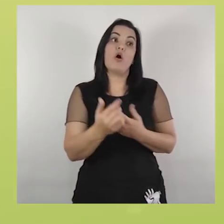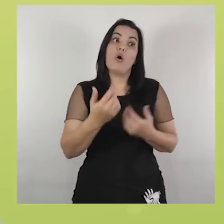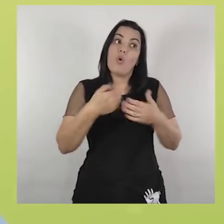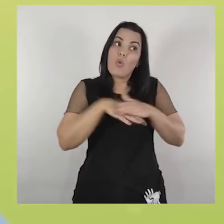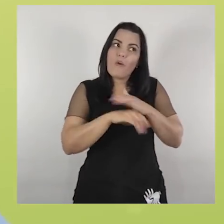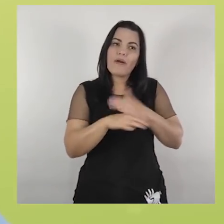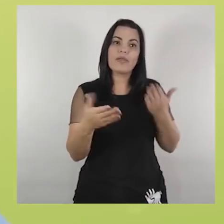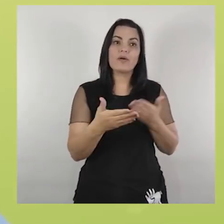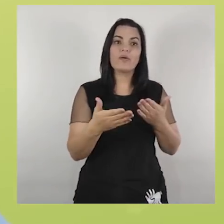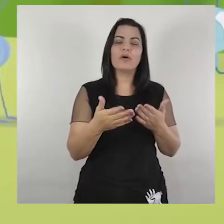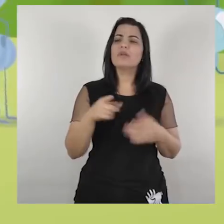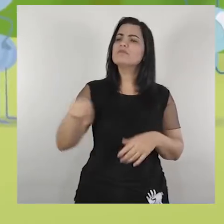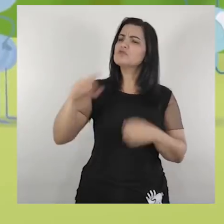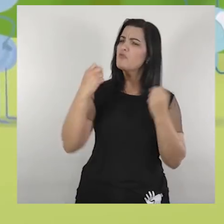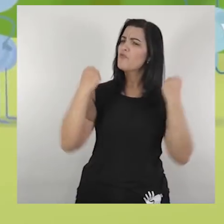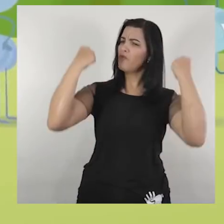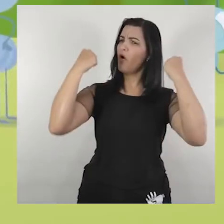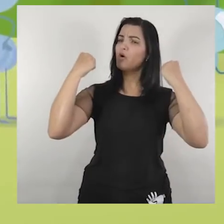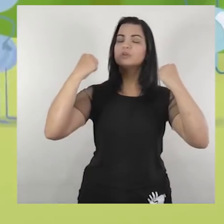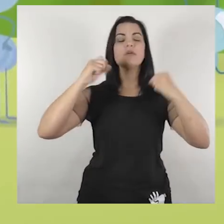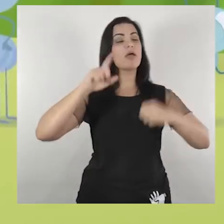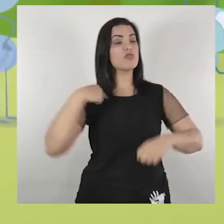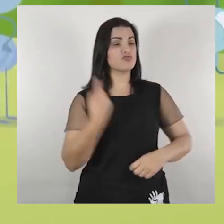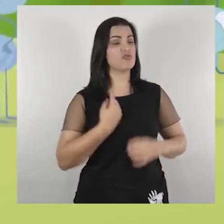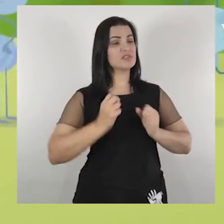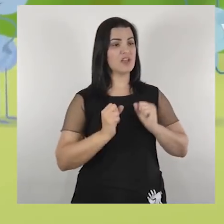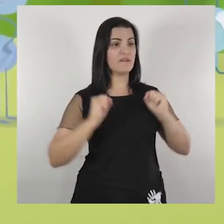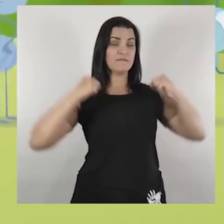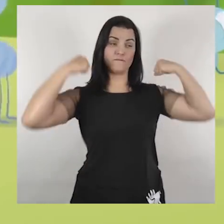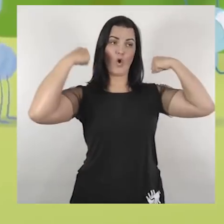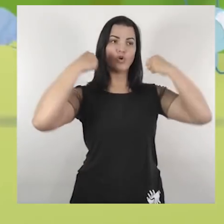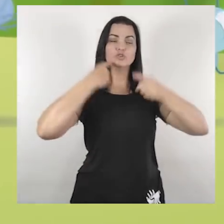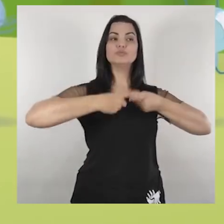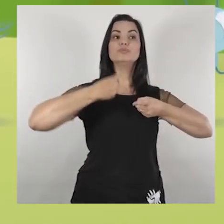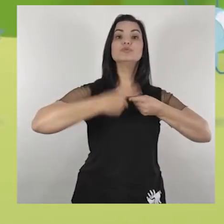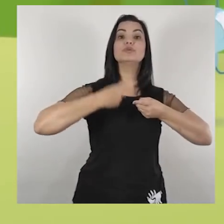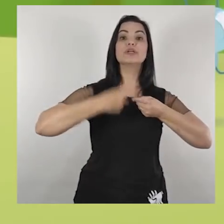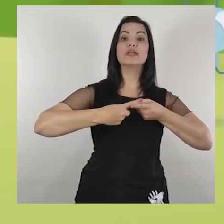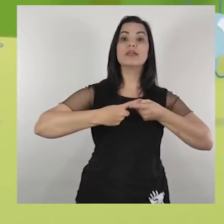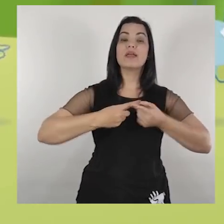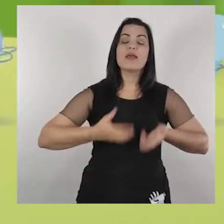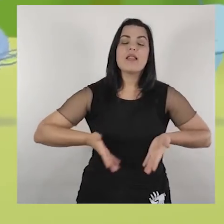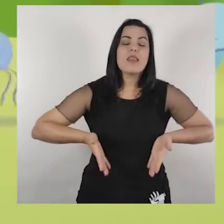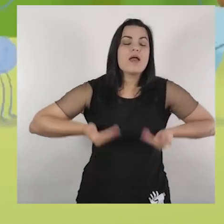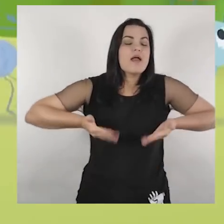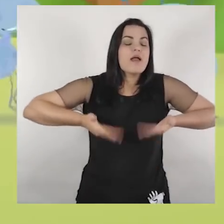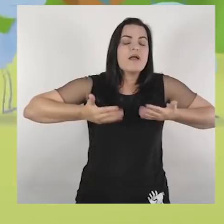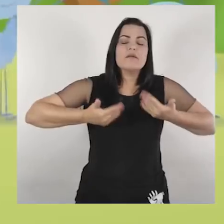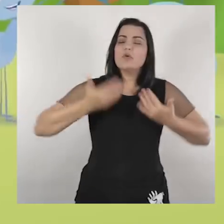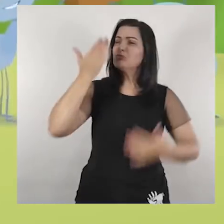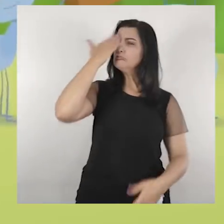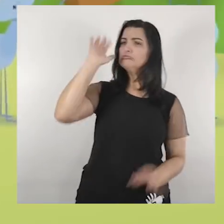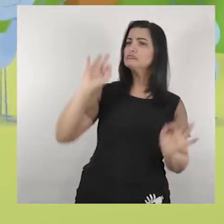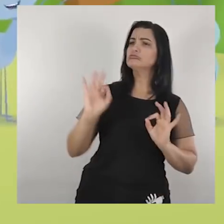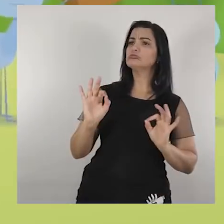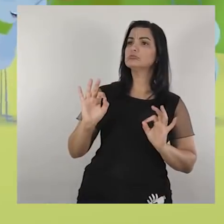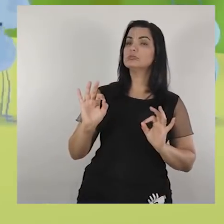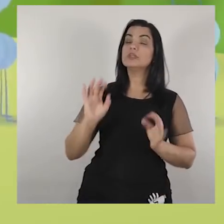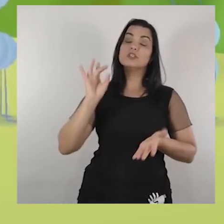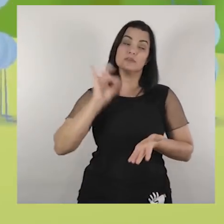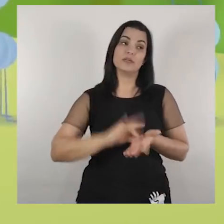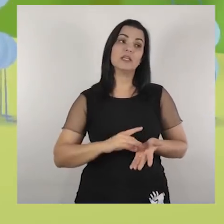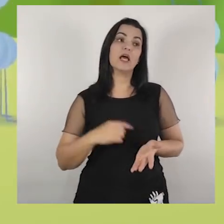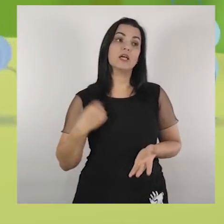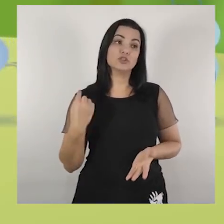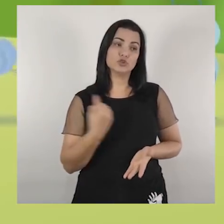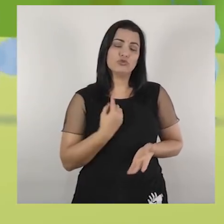porque somos leves. Não entendi. Por sermos pequenas, também somos muito, muito leves. Pesamos até menos